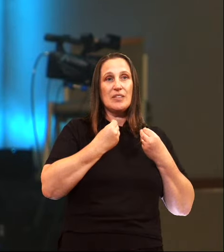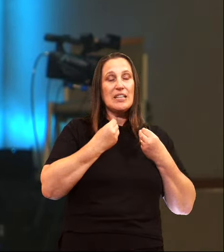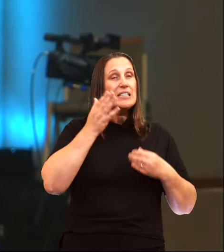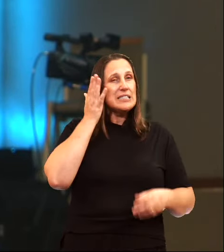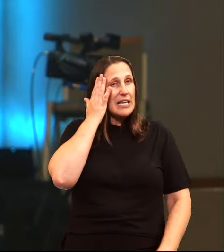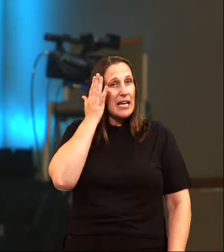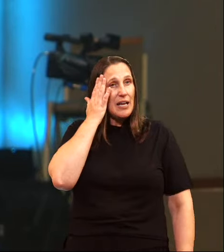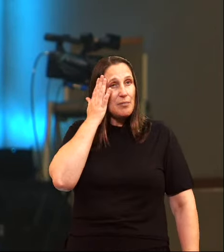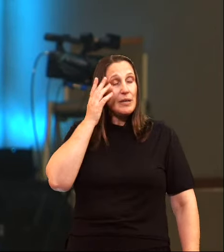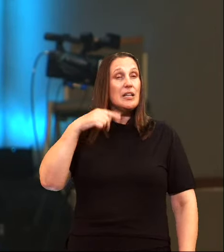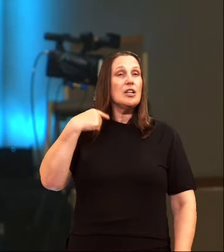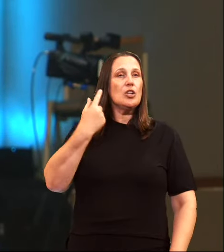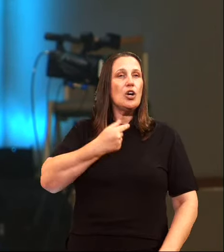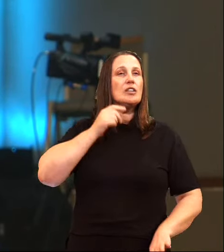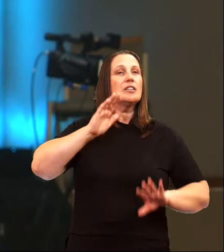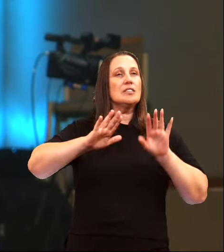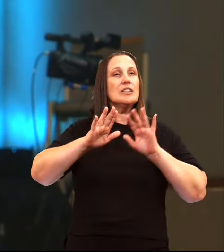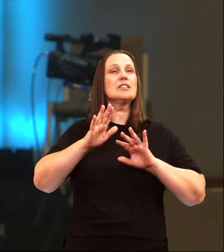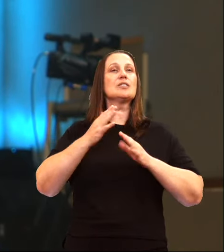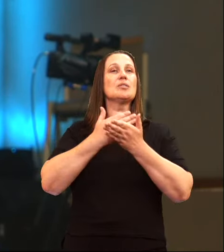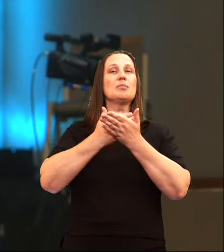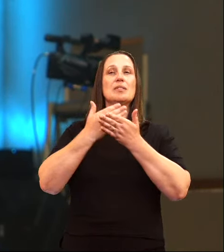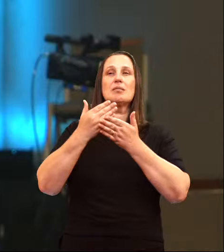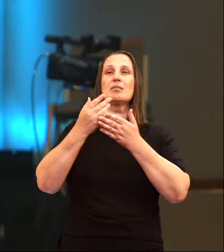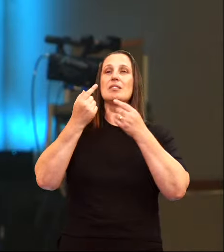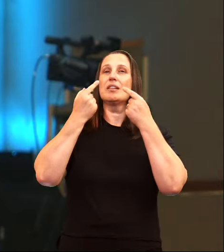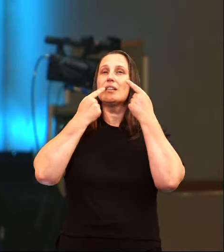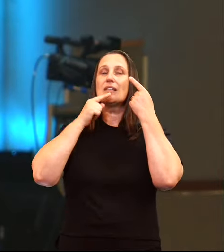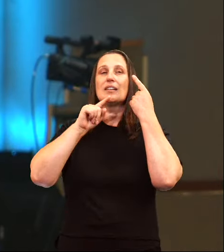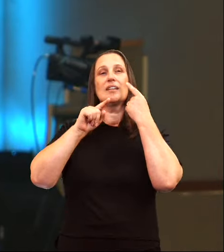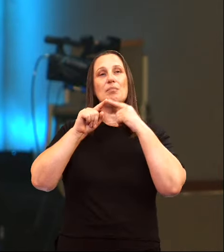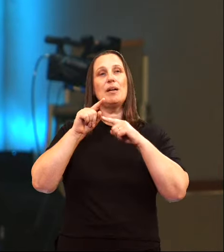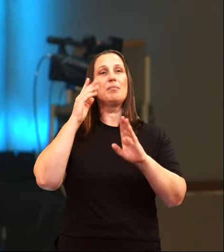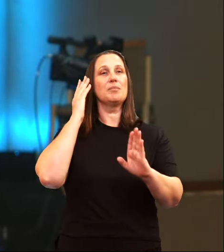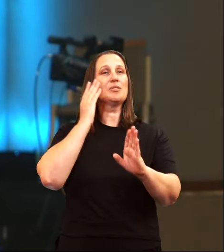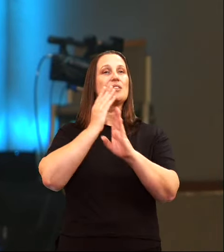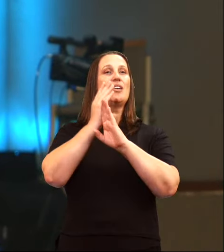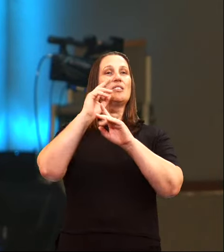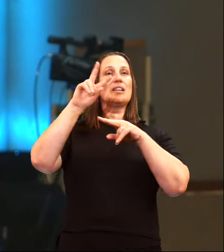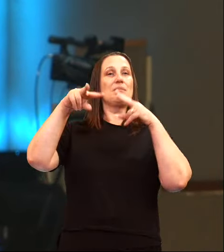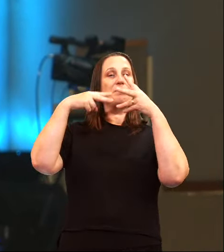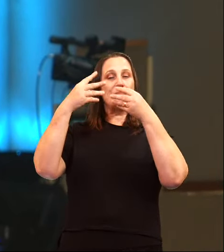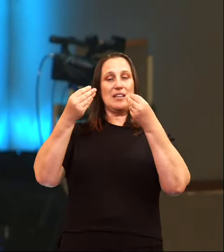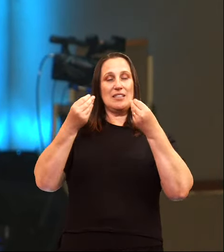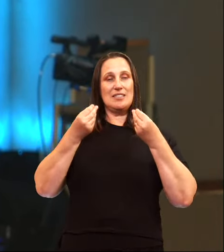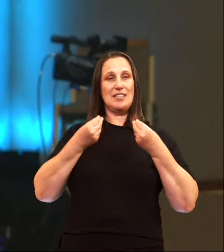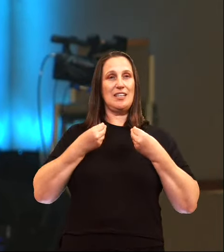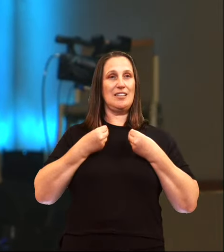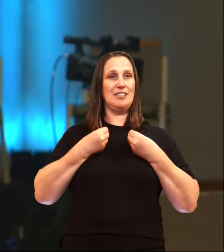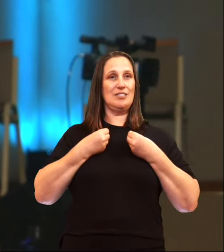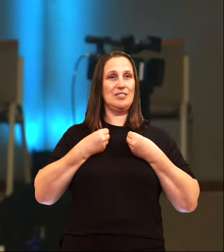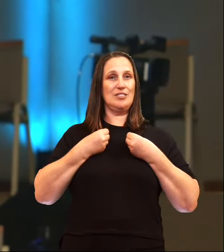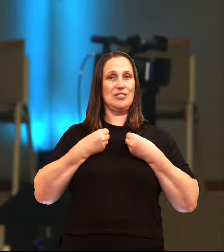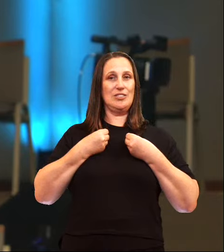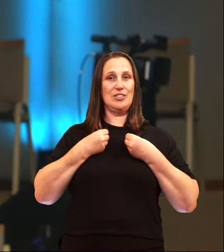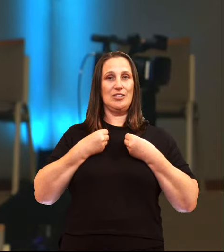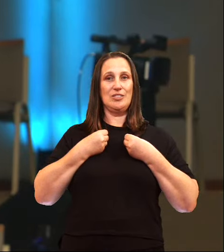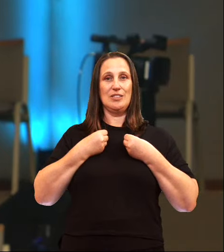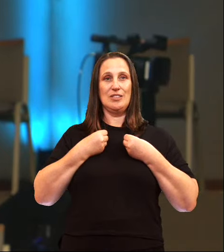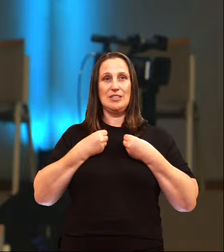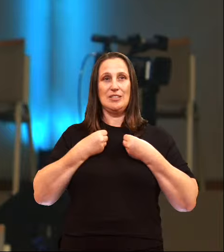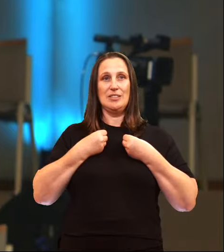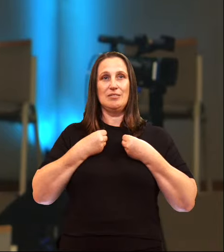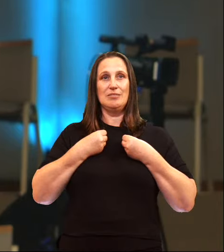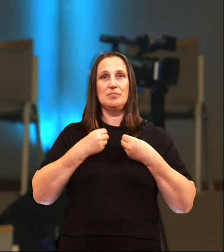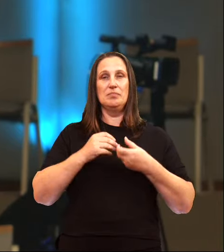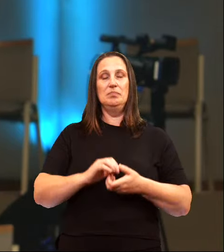Presente de Deus derramado na minha vida. Mas passou 1, 2, 7 anos e virou o móvel